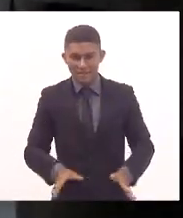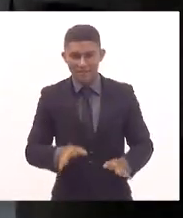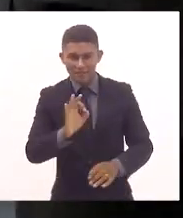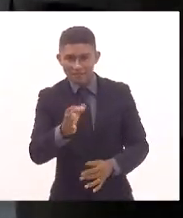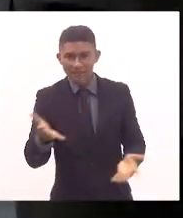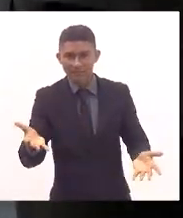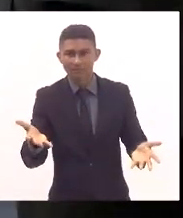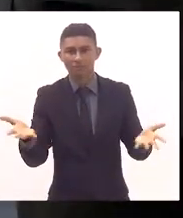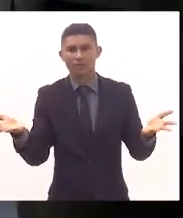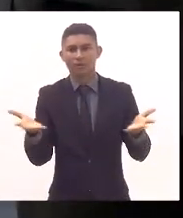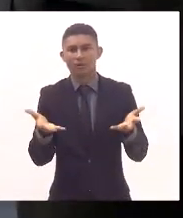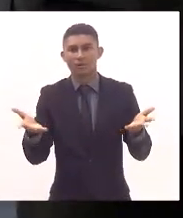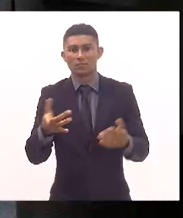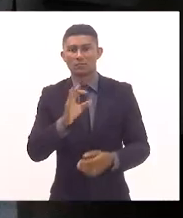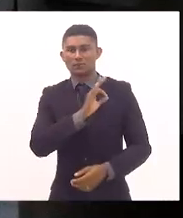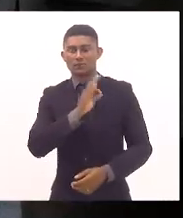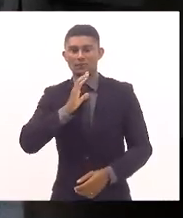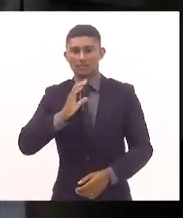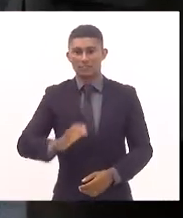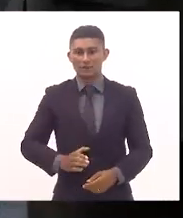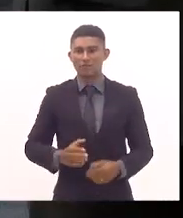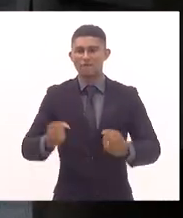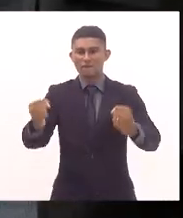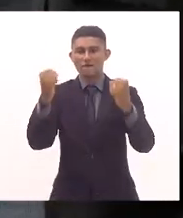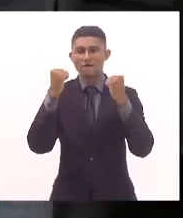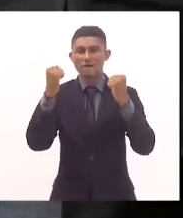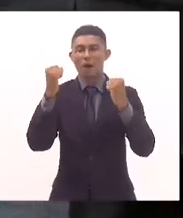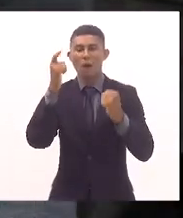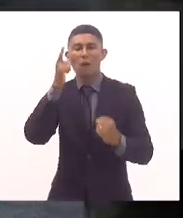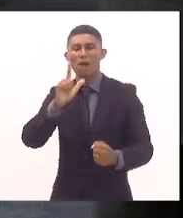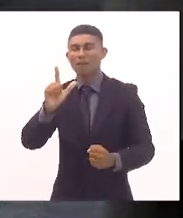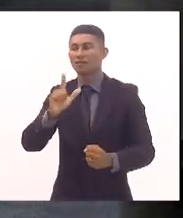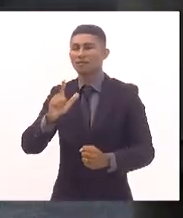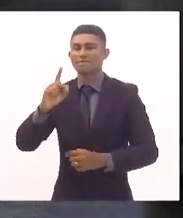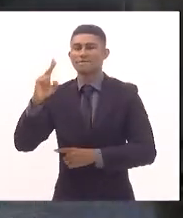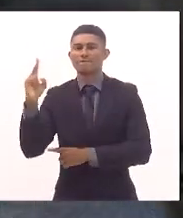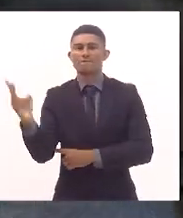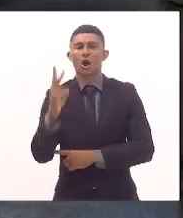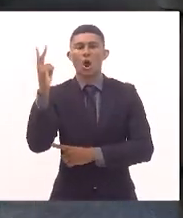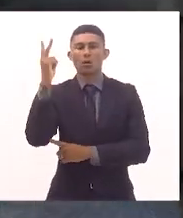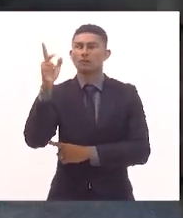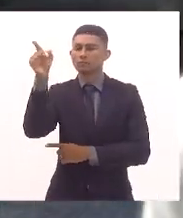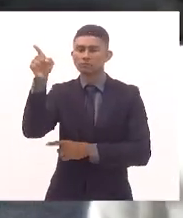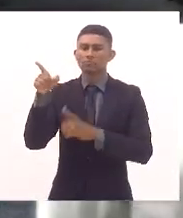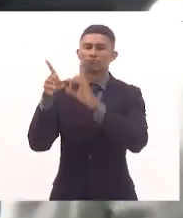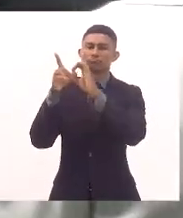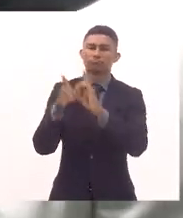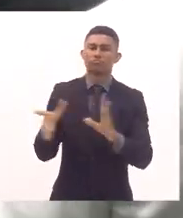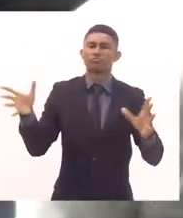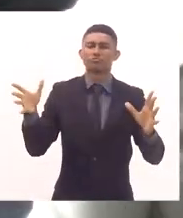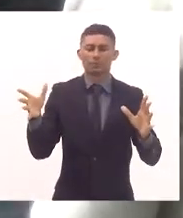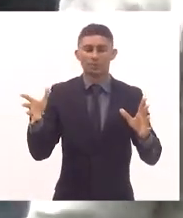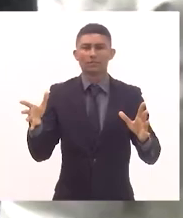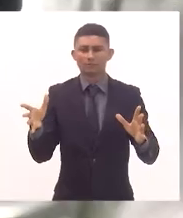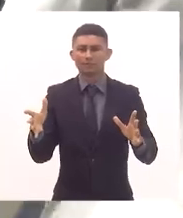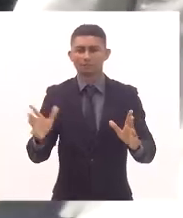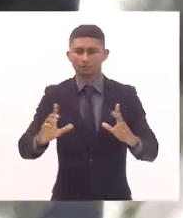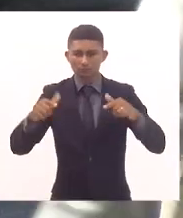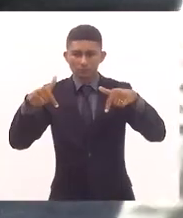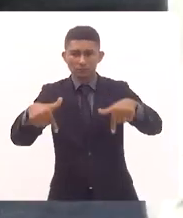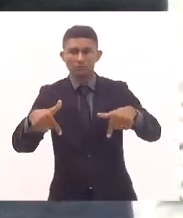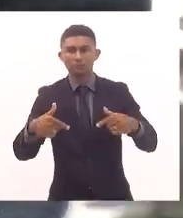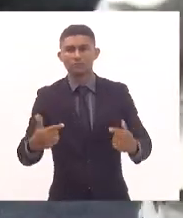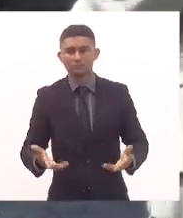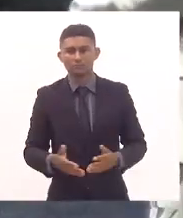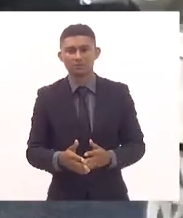Polícia Civil sai mais fortalecida, valorizada, com independência, com autonomia, e que isso